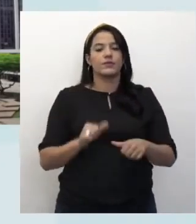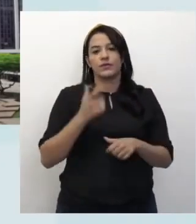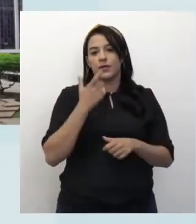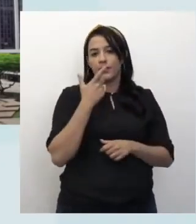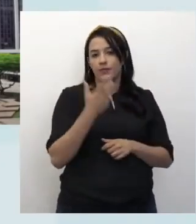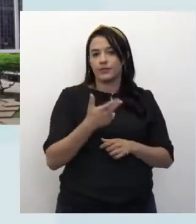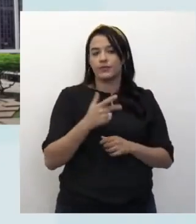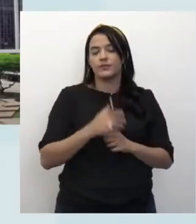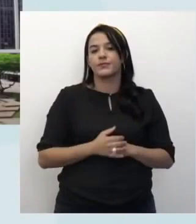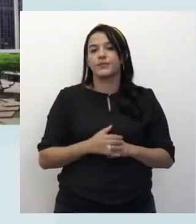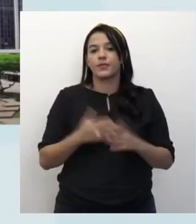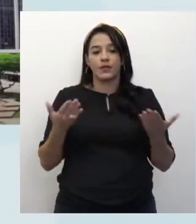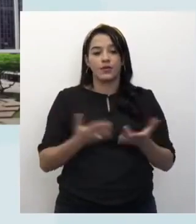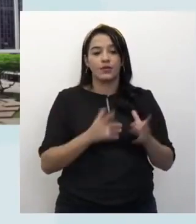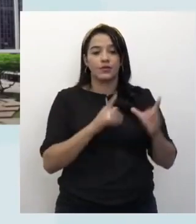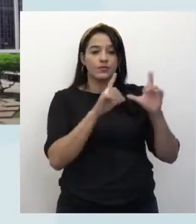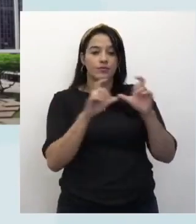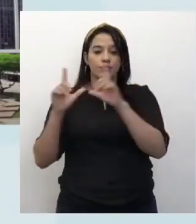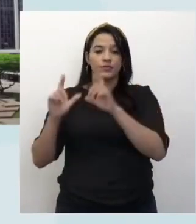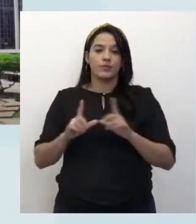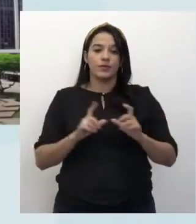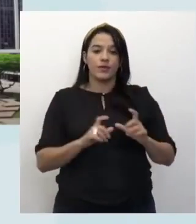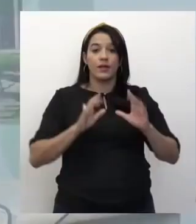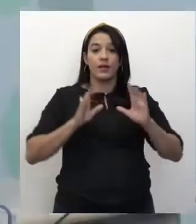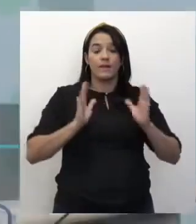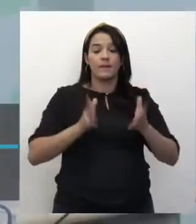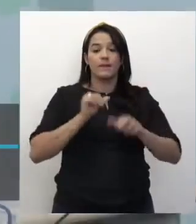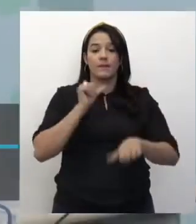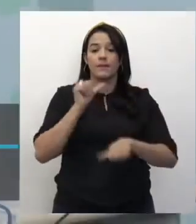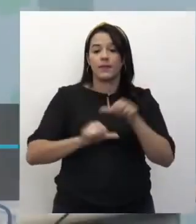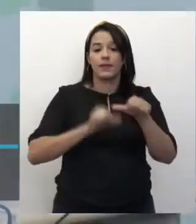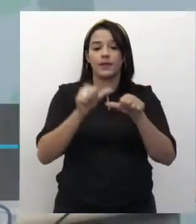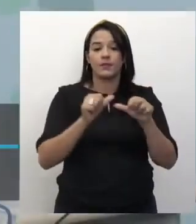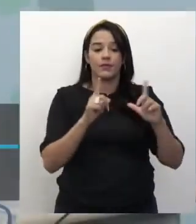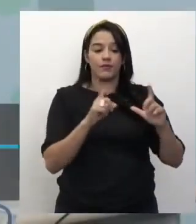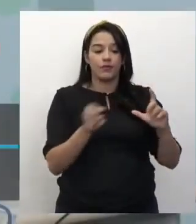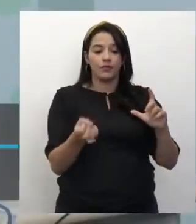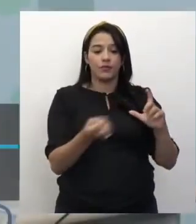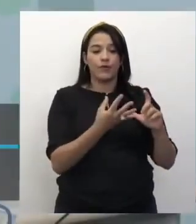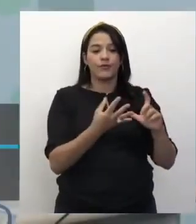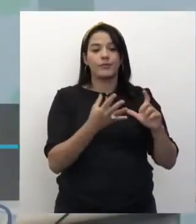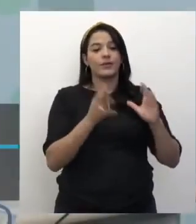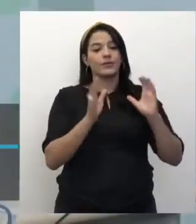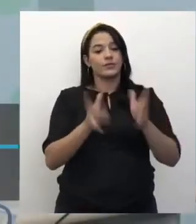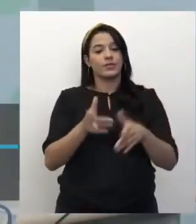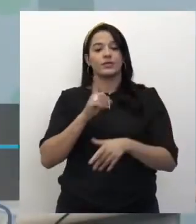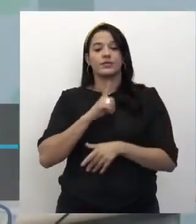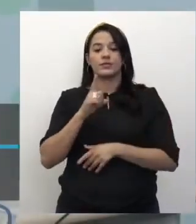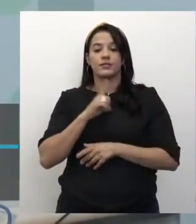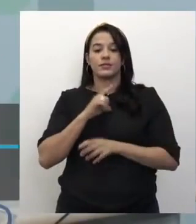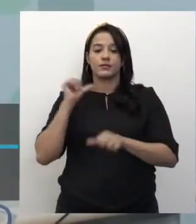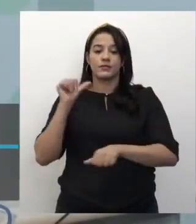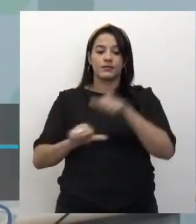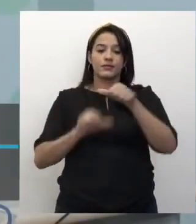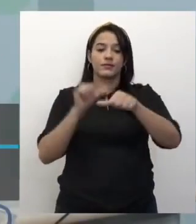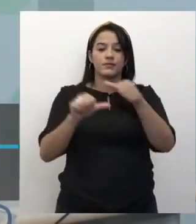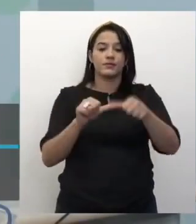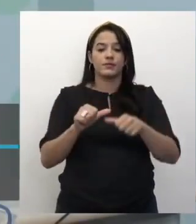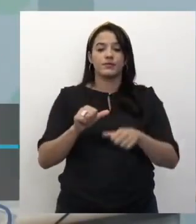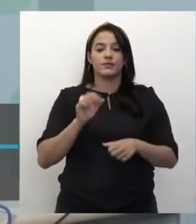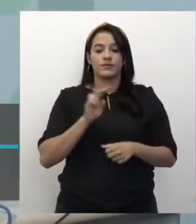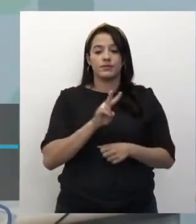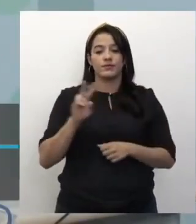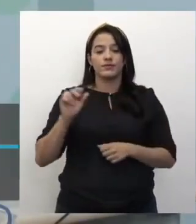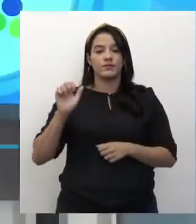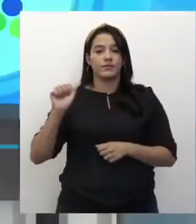que a paisagem muda, ela já mudou. É uma foto recente, mas já houve uma mudança ali na paisagem do